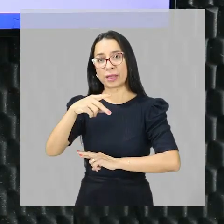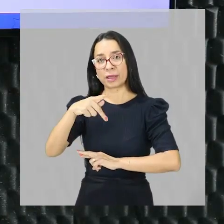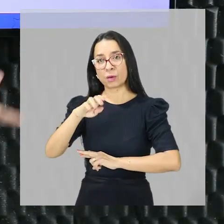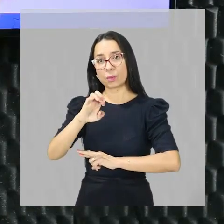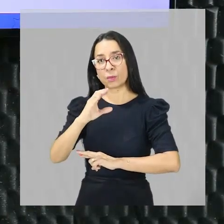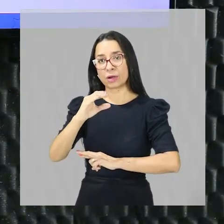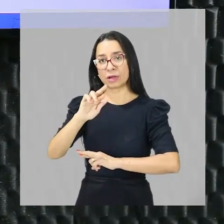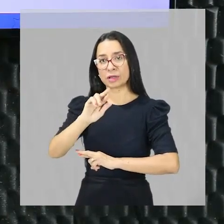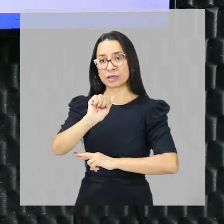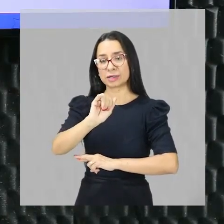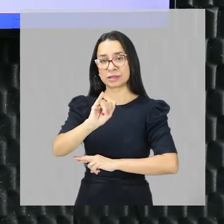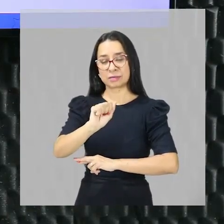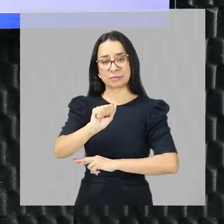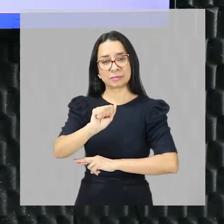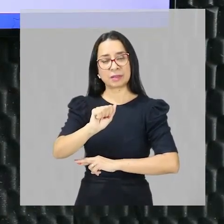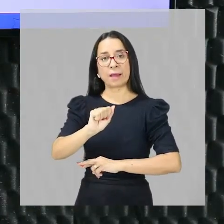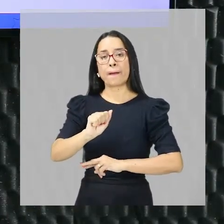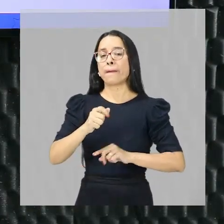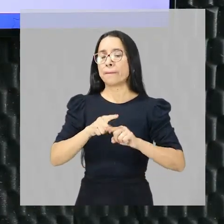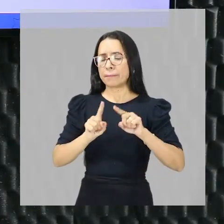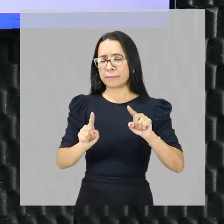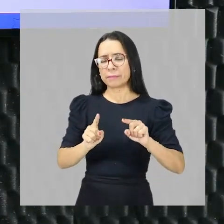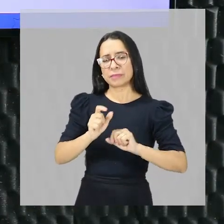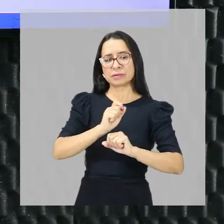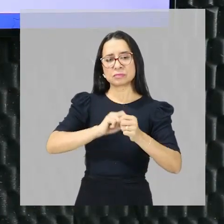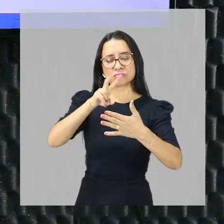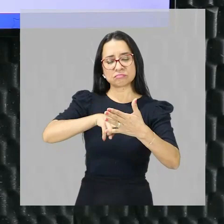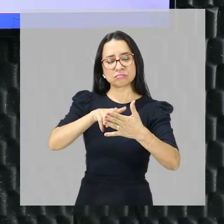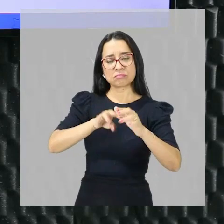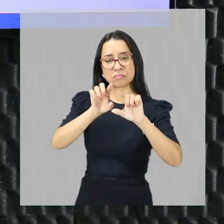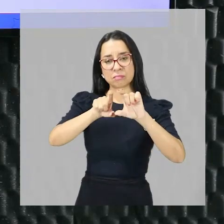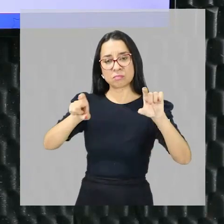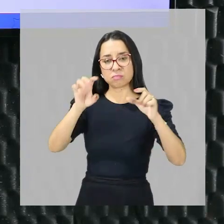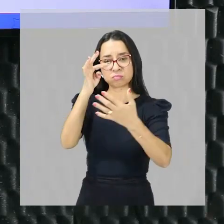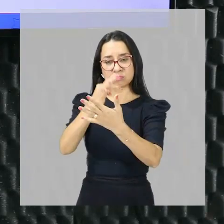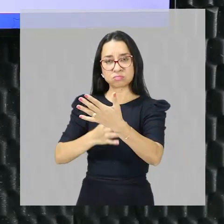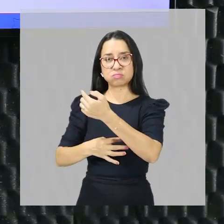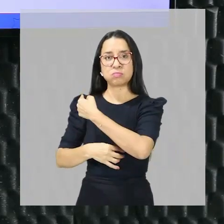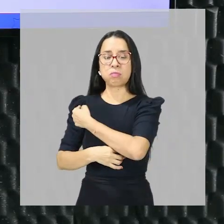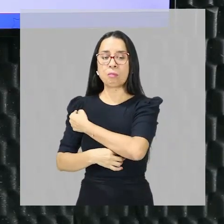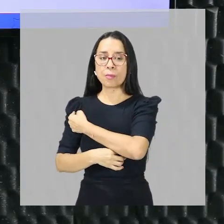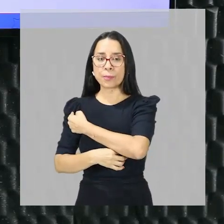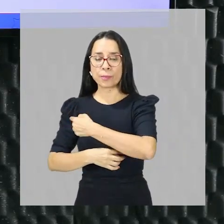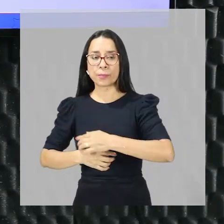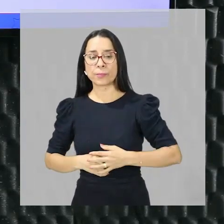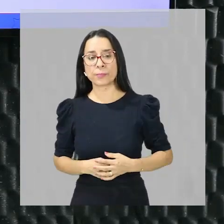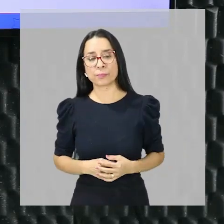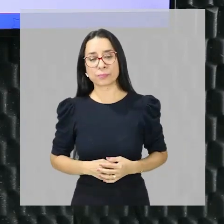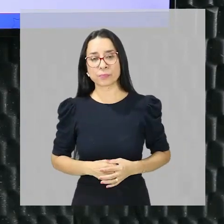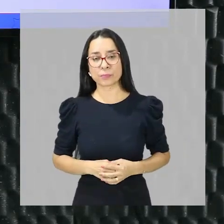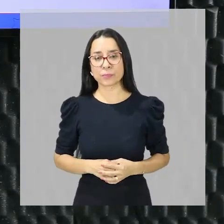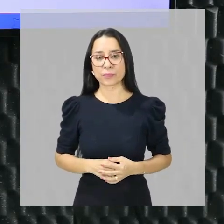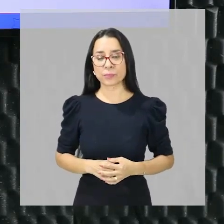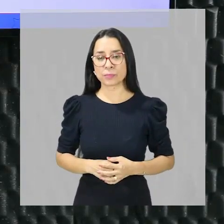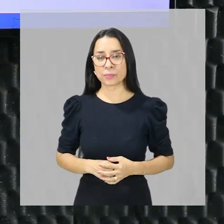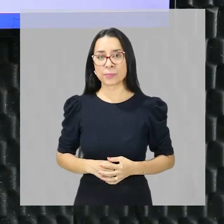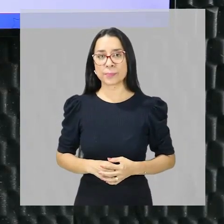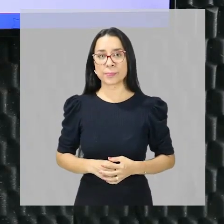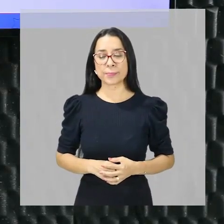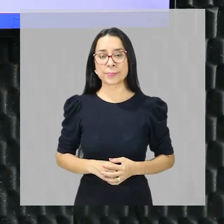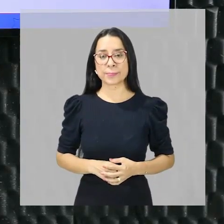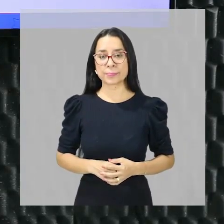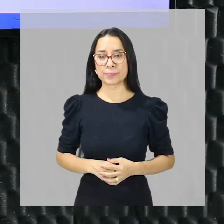questão, tá? Mas eu vou ler o texto, depois a gente vai responder isso aqui com calma. Tá? A agropecuária é uma das